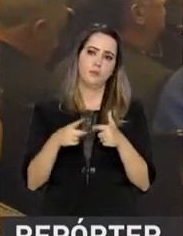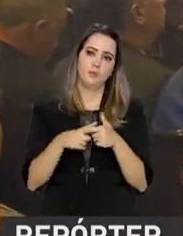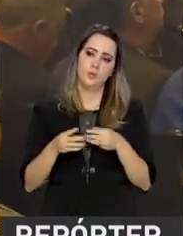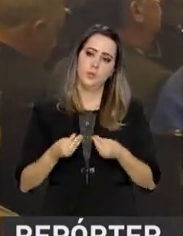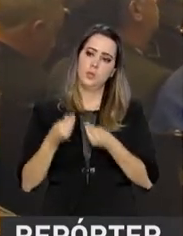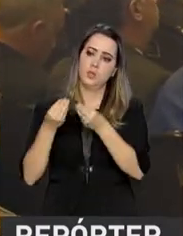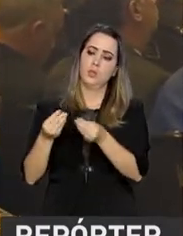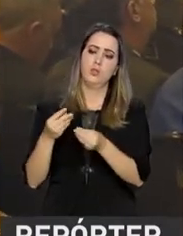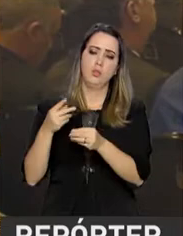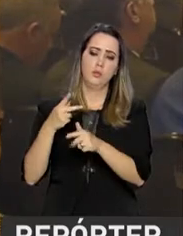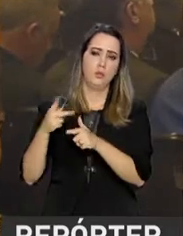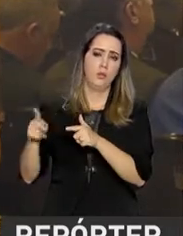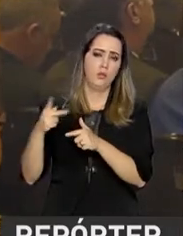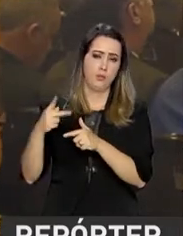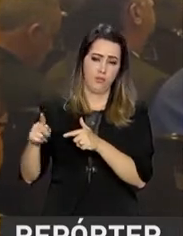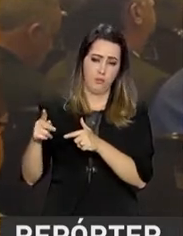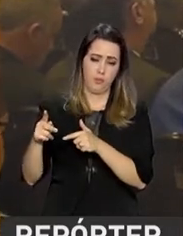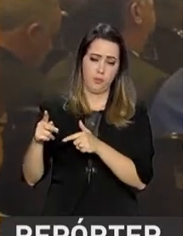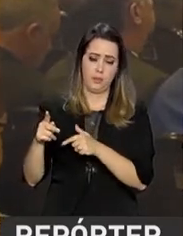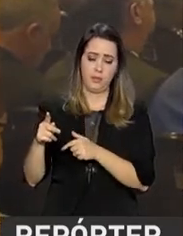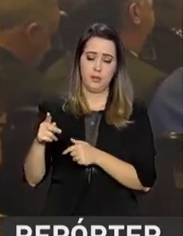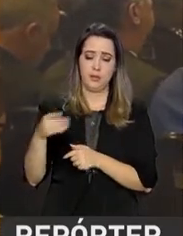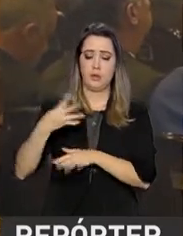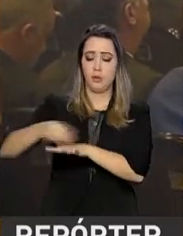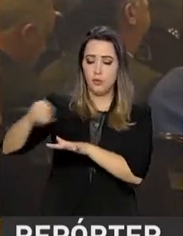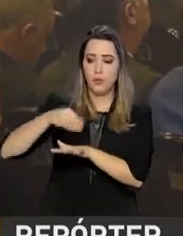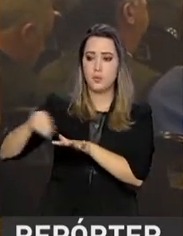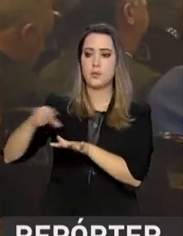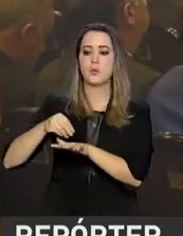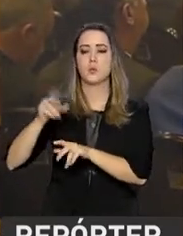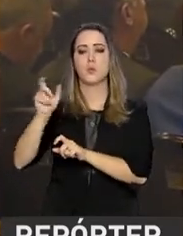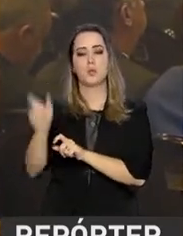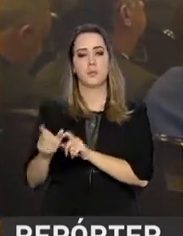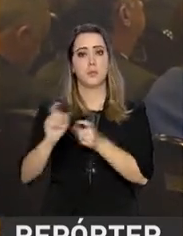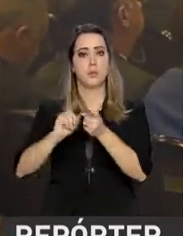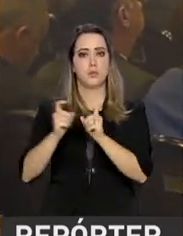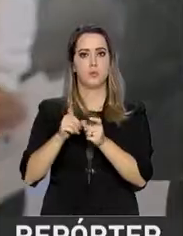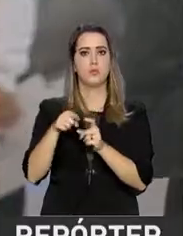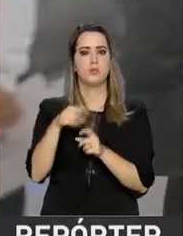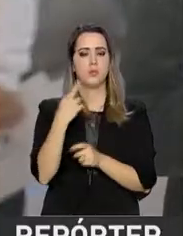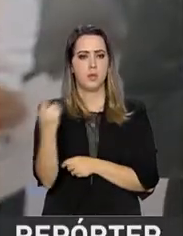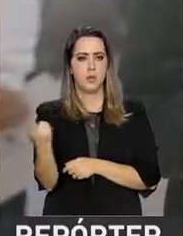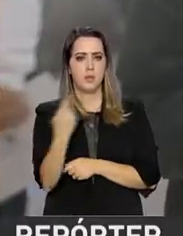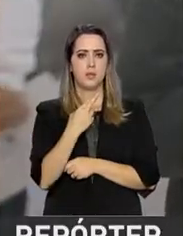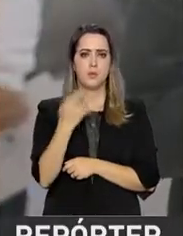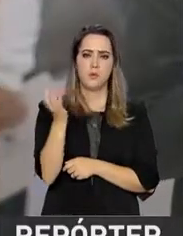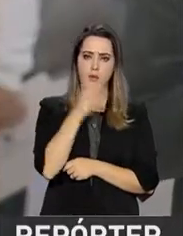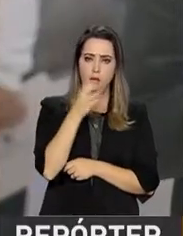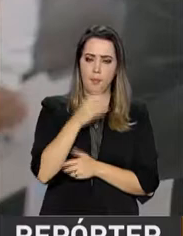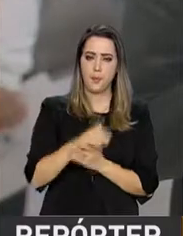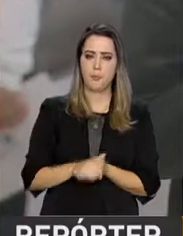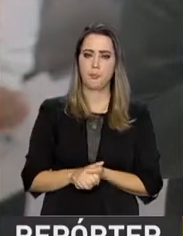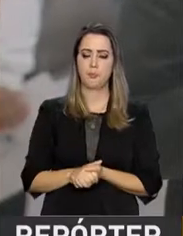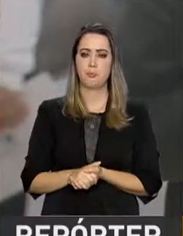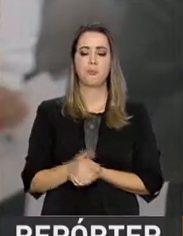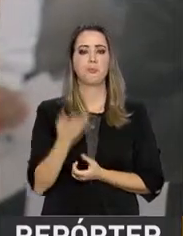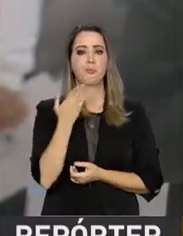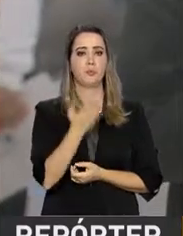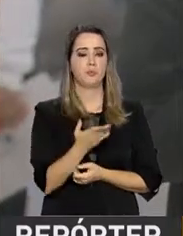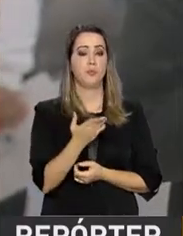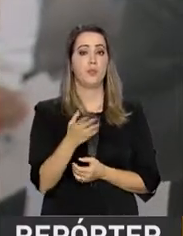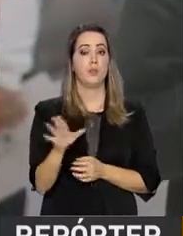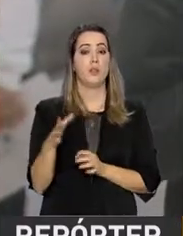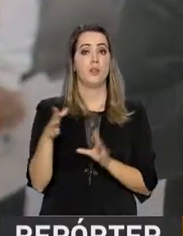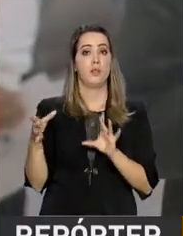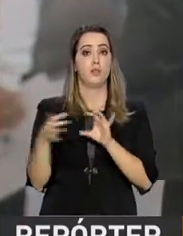trazendo informações para a administração, né, para que a gente possa resolver o problema mais rápido. A conexão à banda larga nos